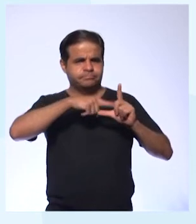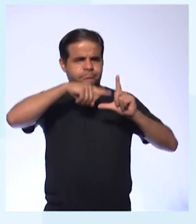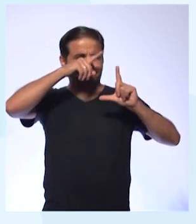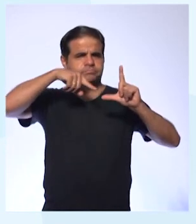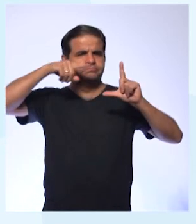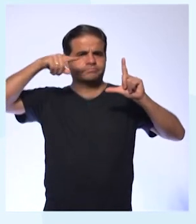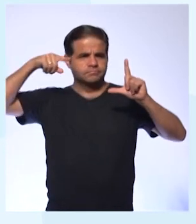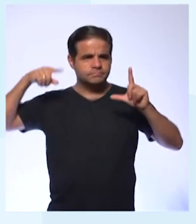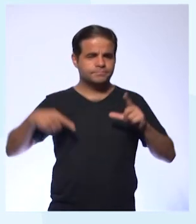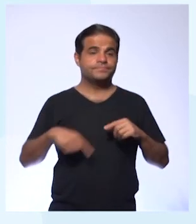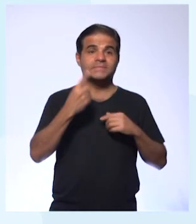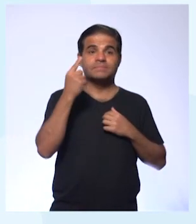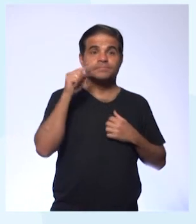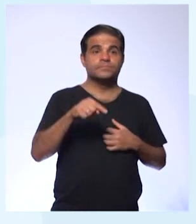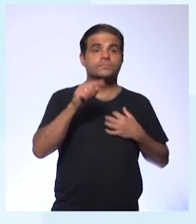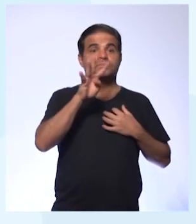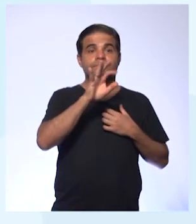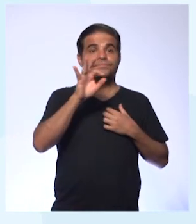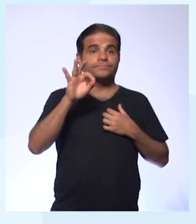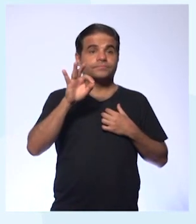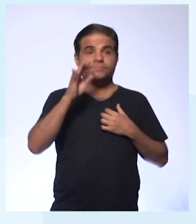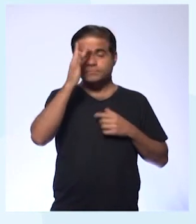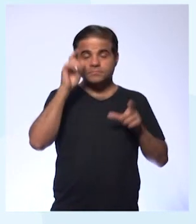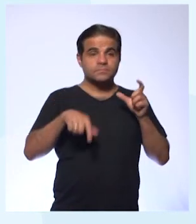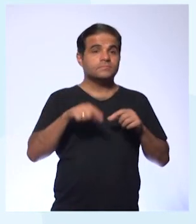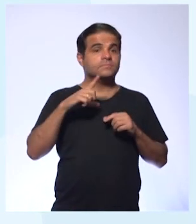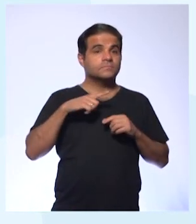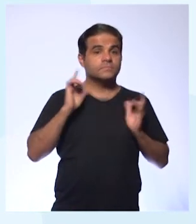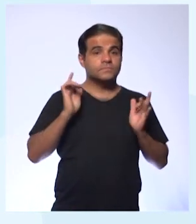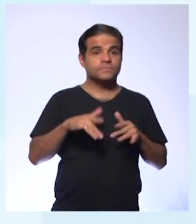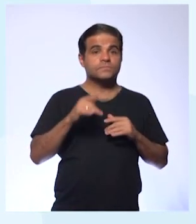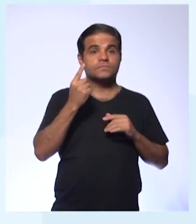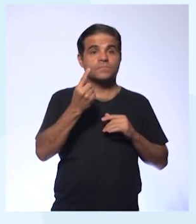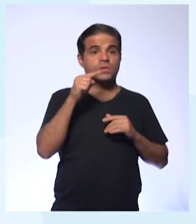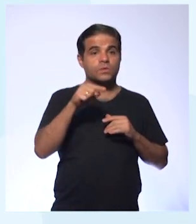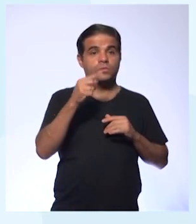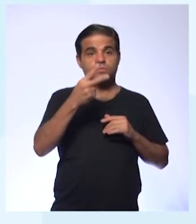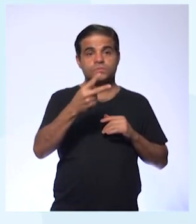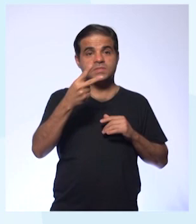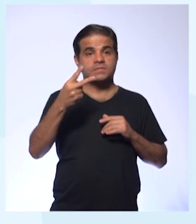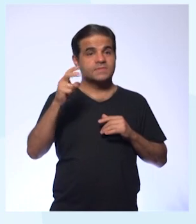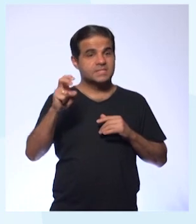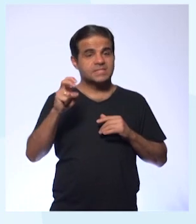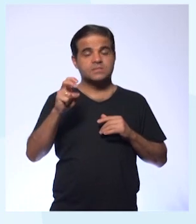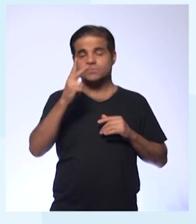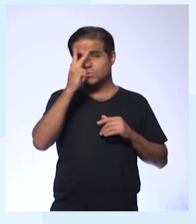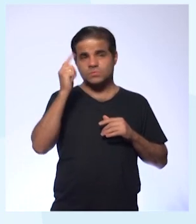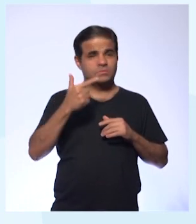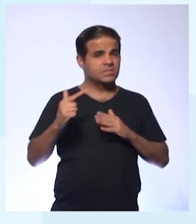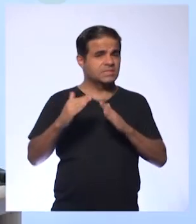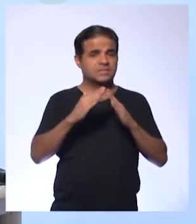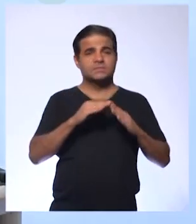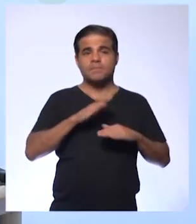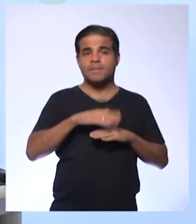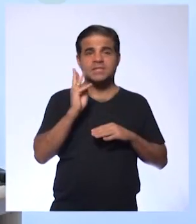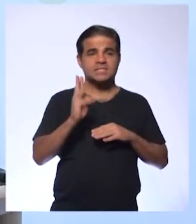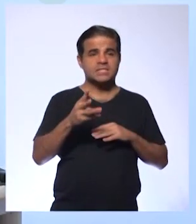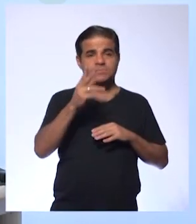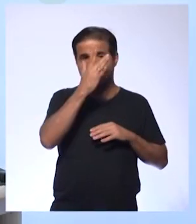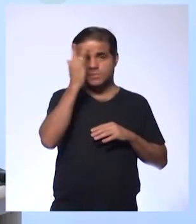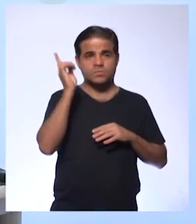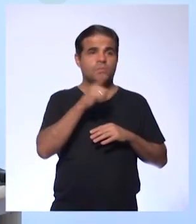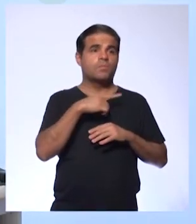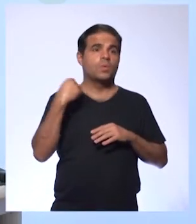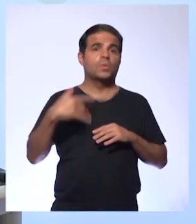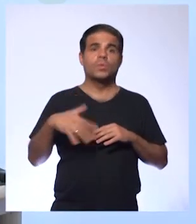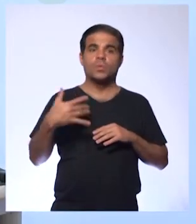mil habitantes e deixou 225 mil desabrigados, com mais de 3 mil mortos. Então, vejam